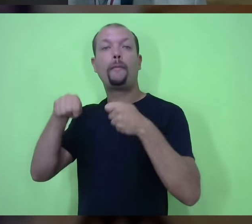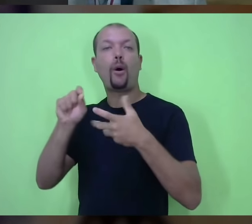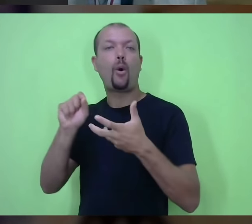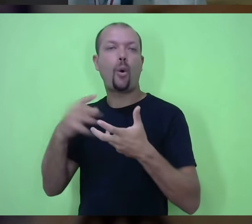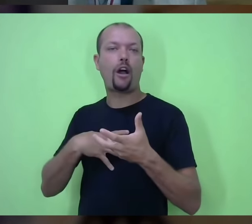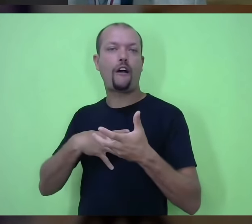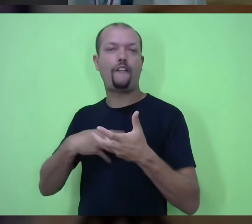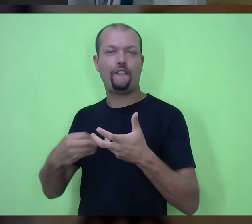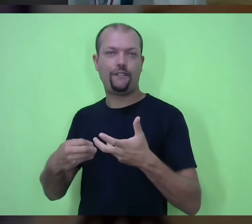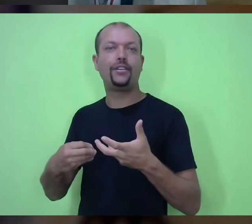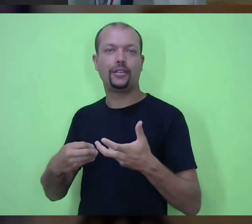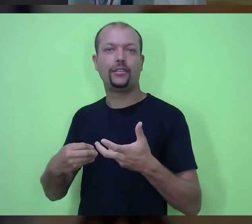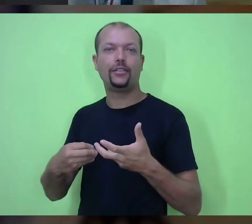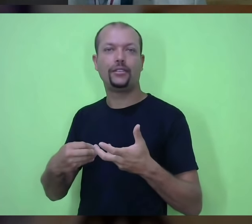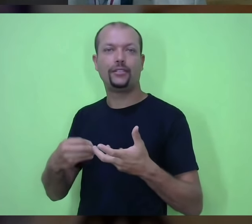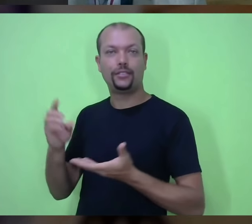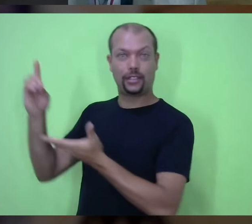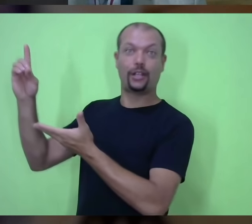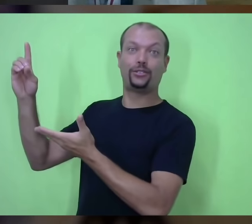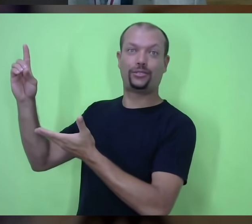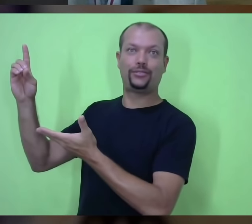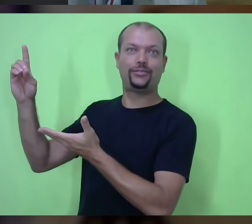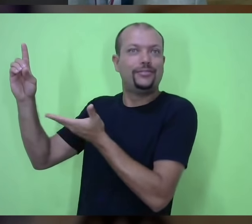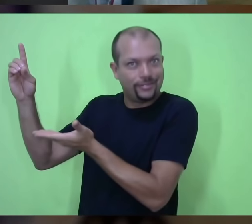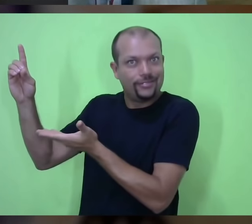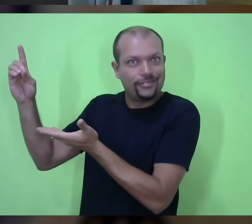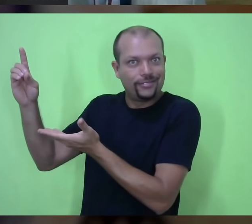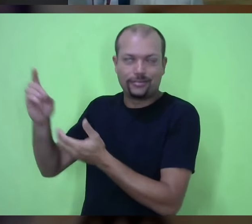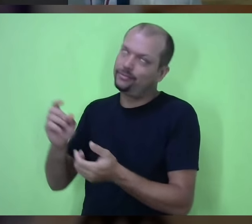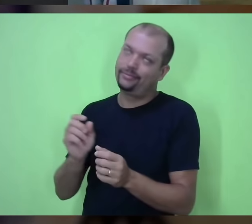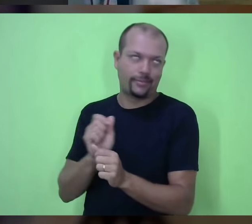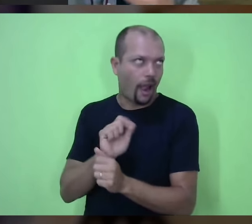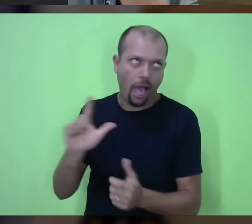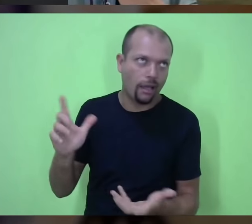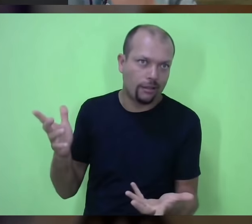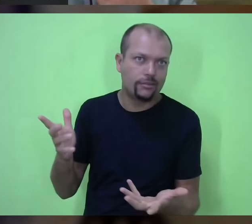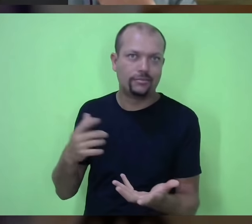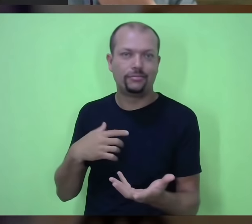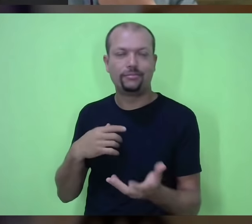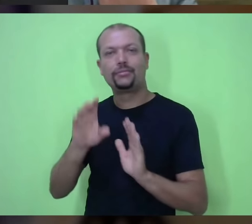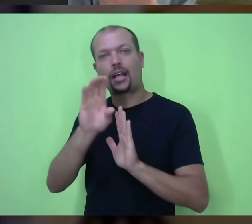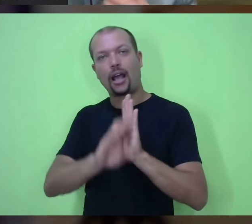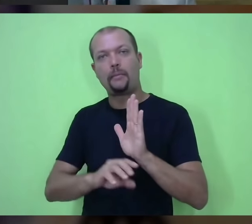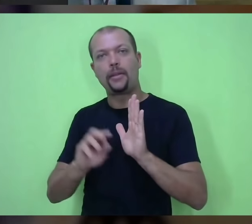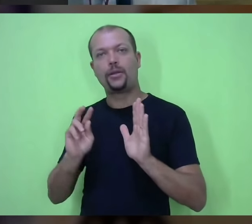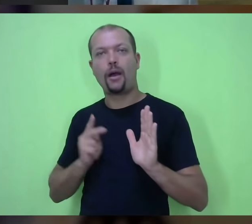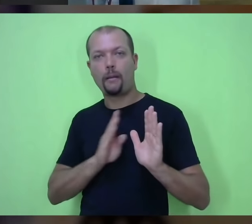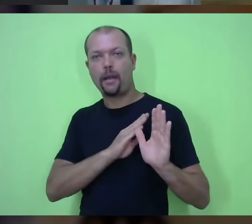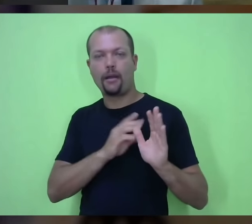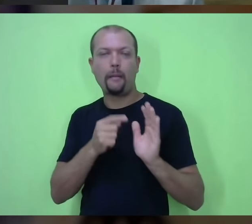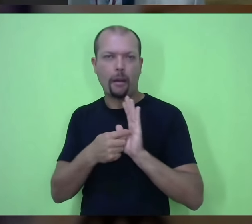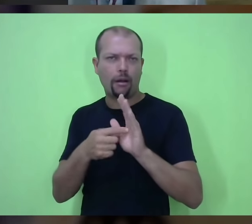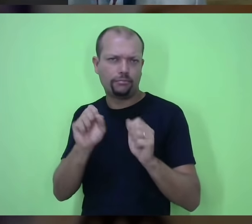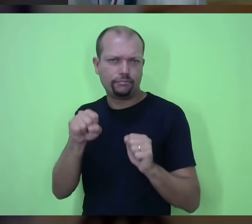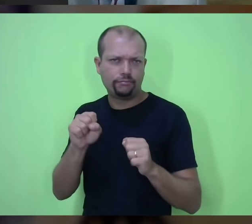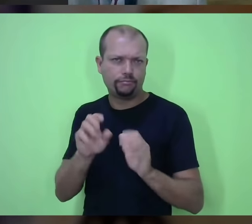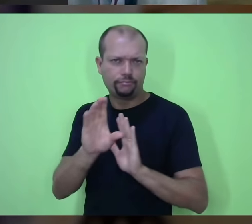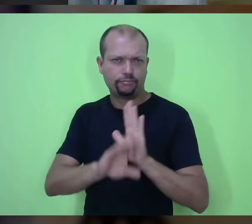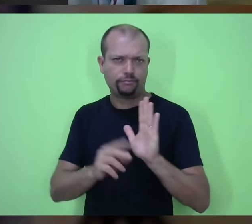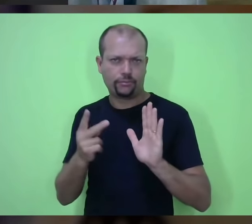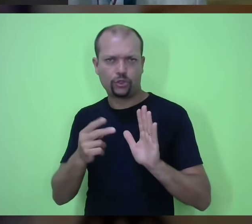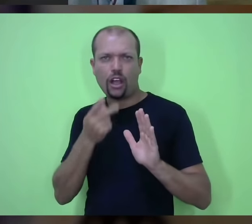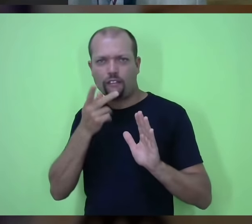ter um filho totalmente divino, isso é claro pela teologia do primeiro capítulo de Hebreus. Só que o